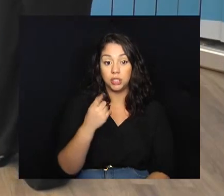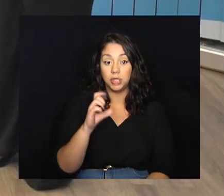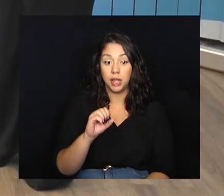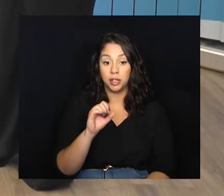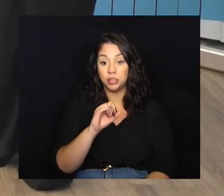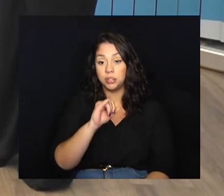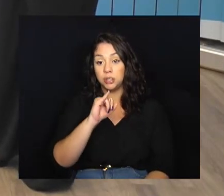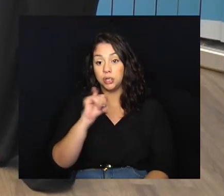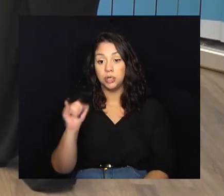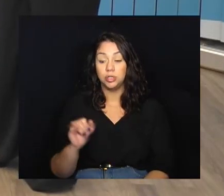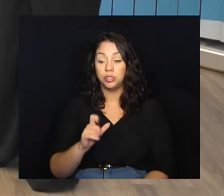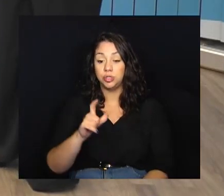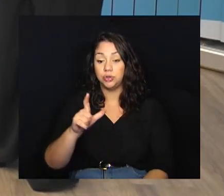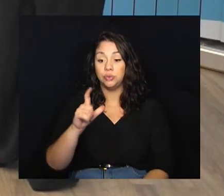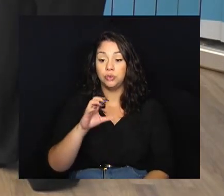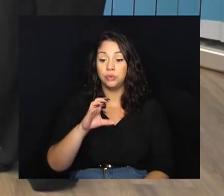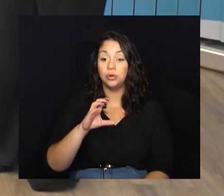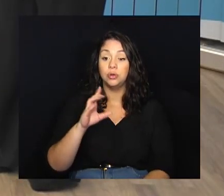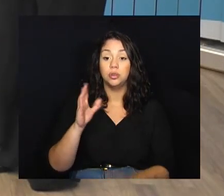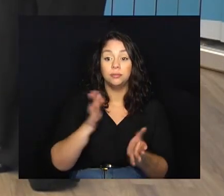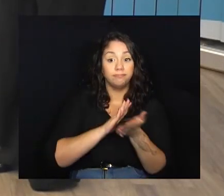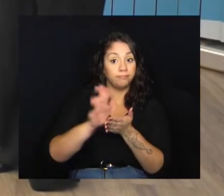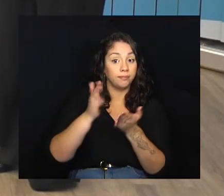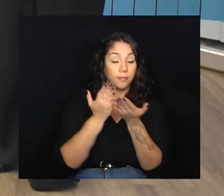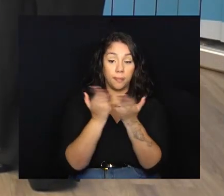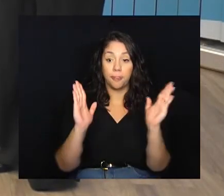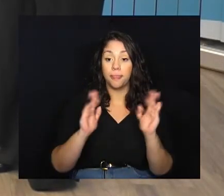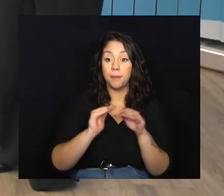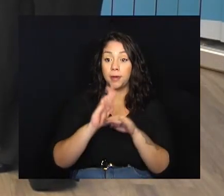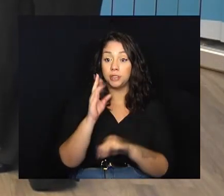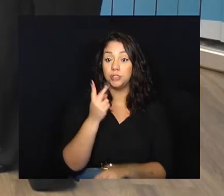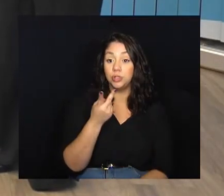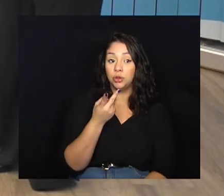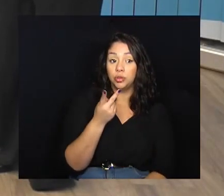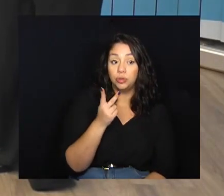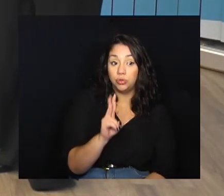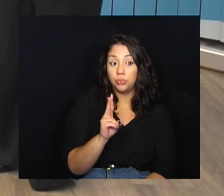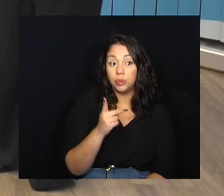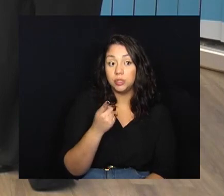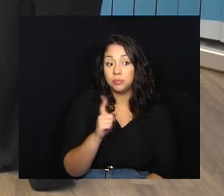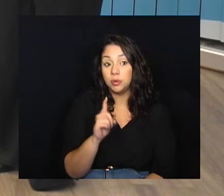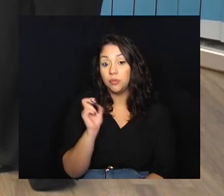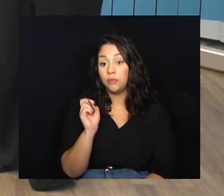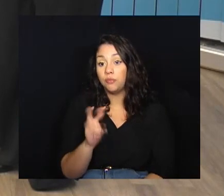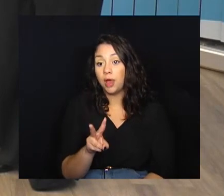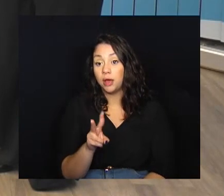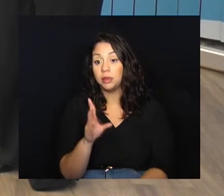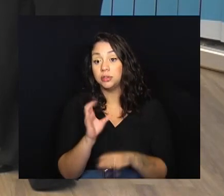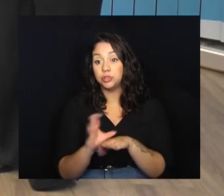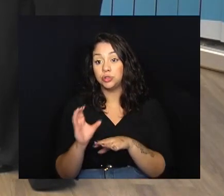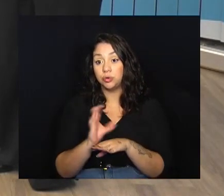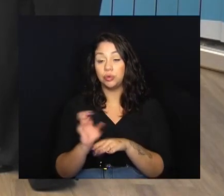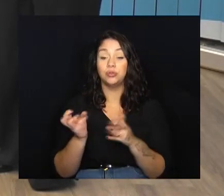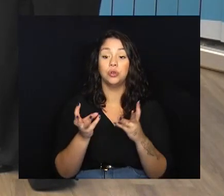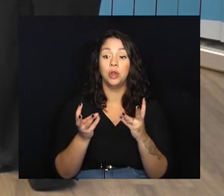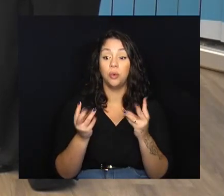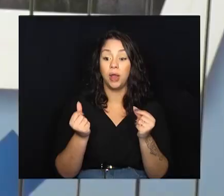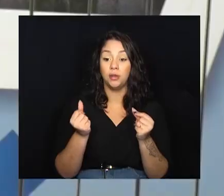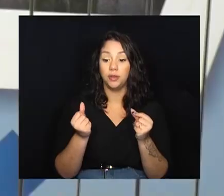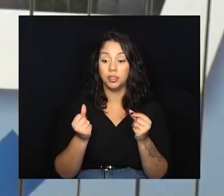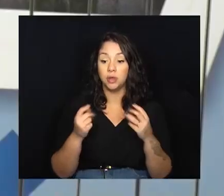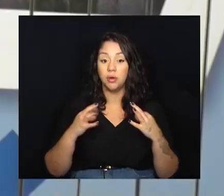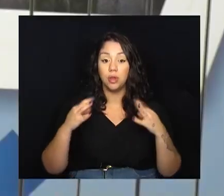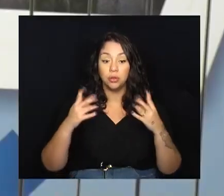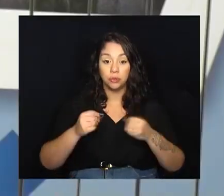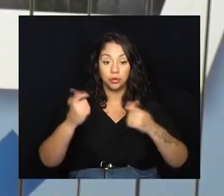lançou aí a inscrição de mais de duas mil vagas em vários cursos de qualificação que estão todos lá